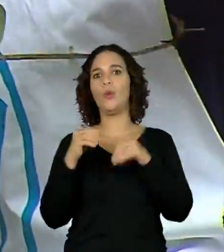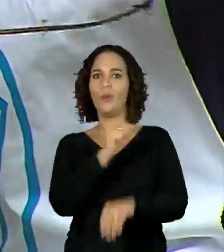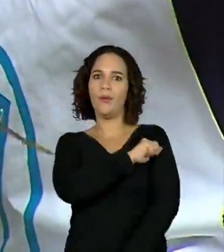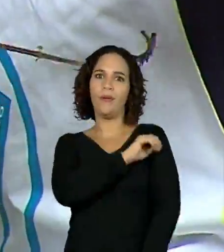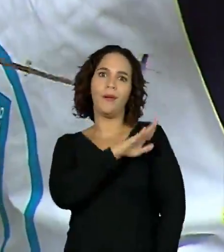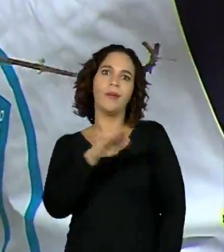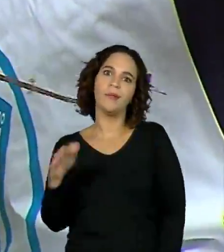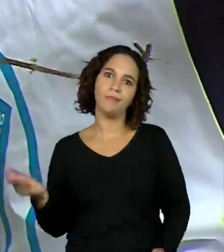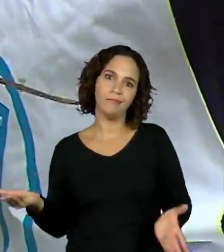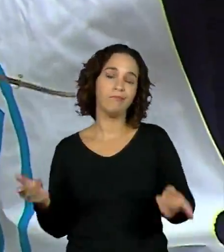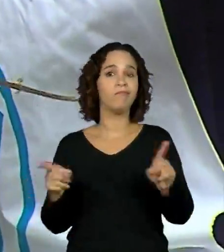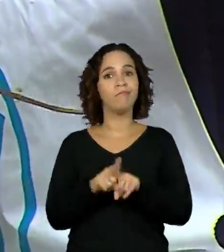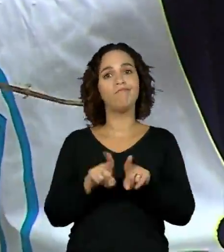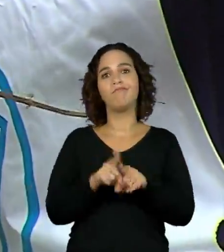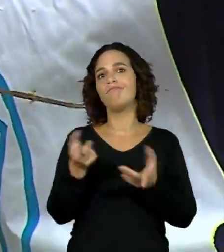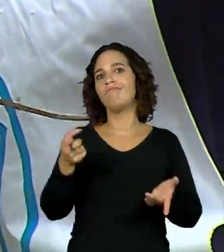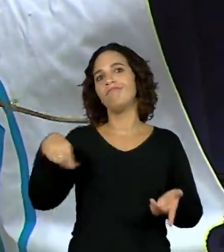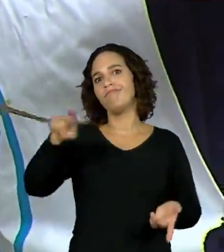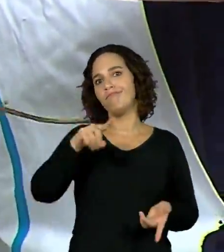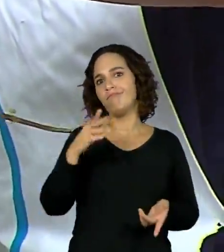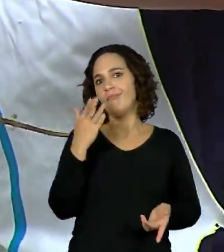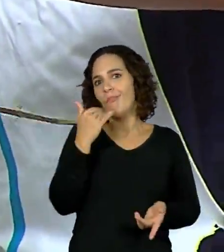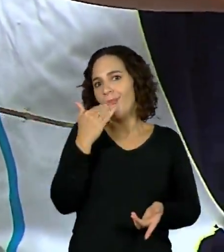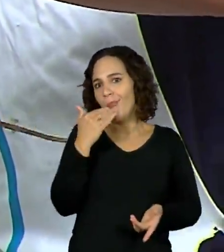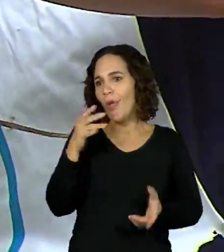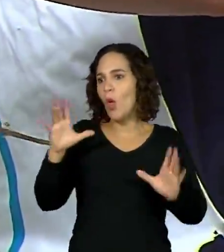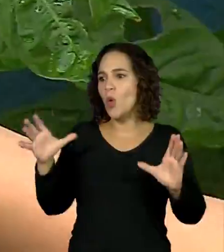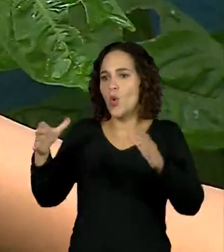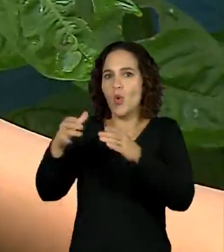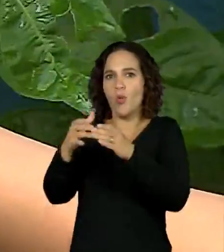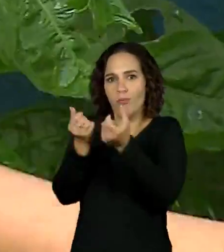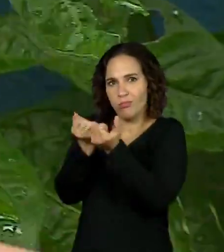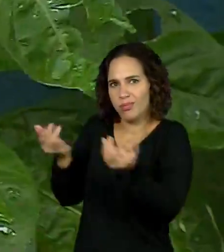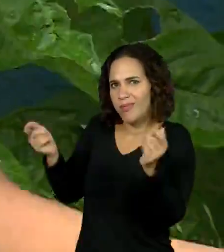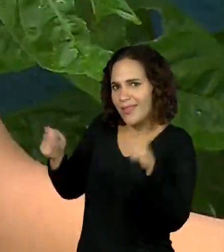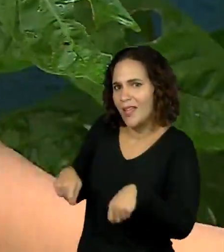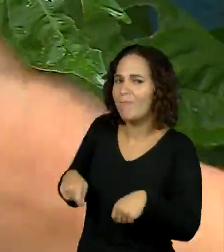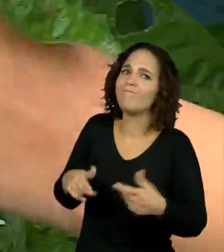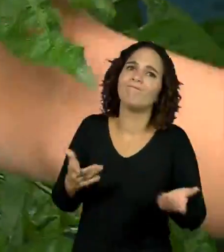nem resolver as questões de alimentação da comunidade.